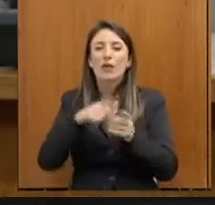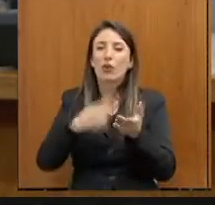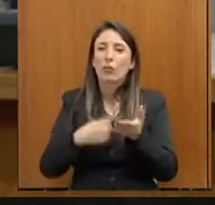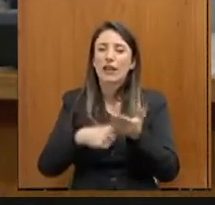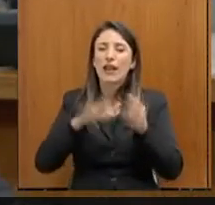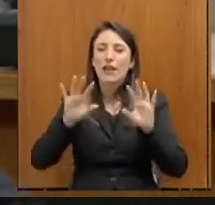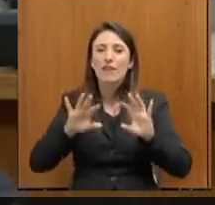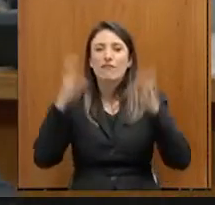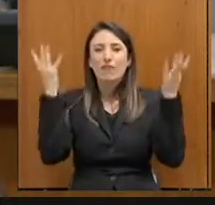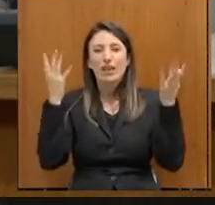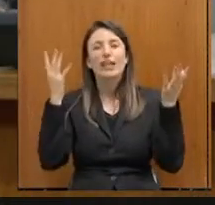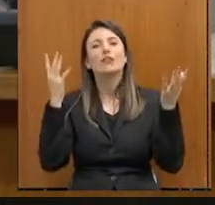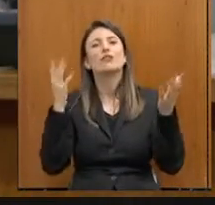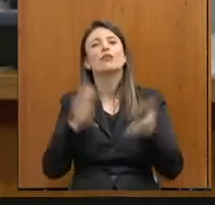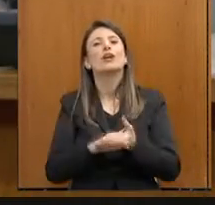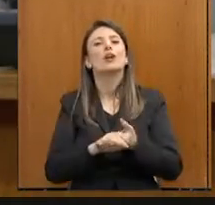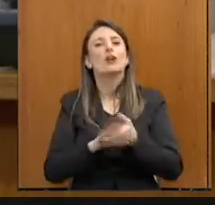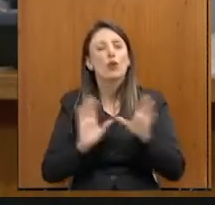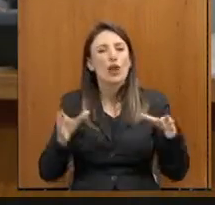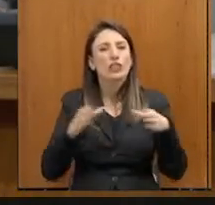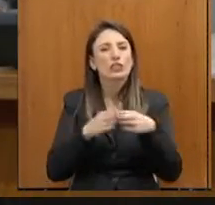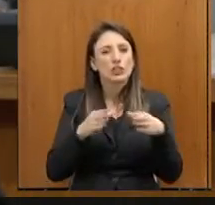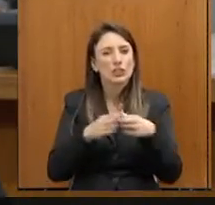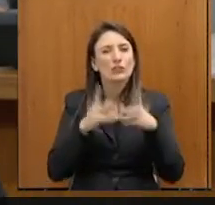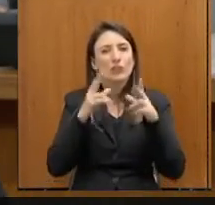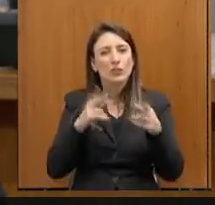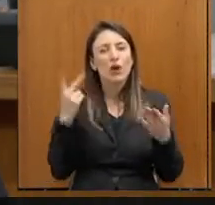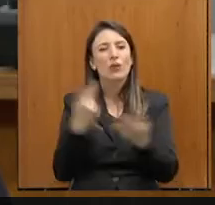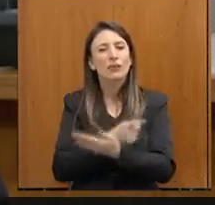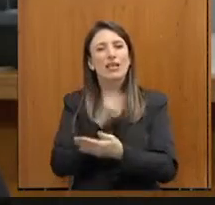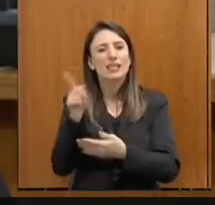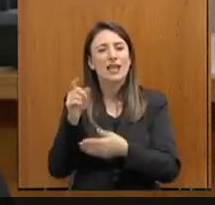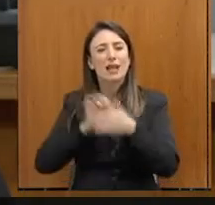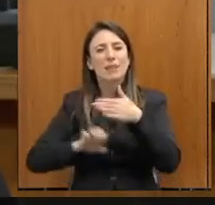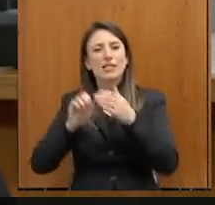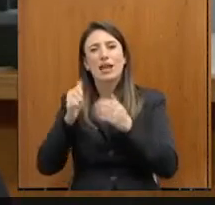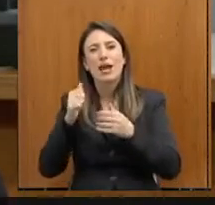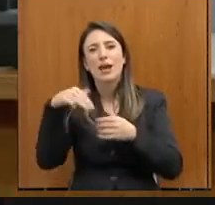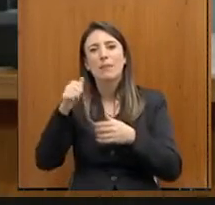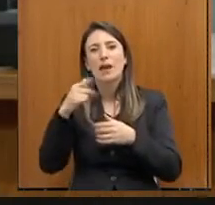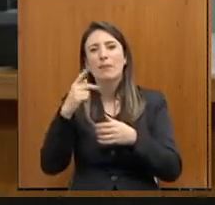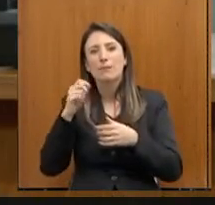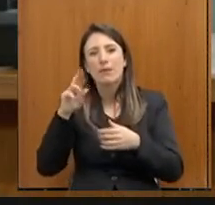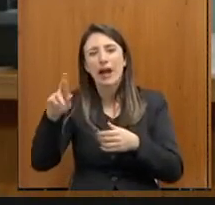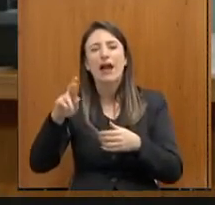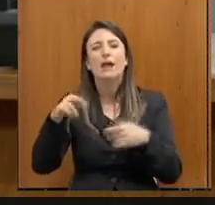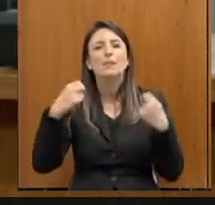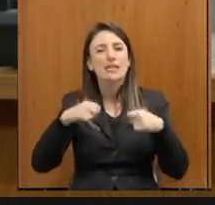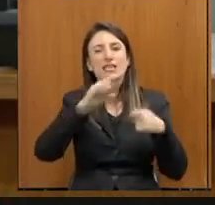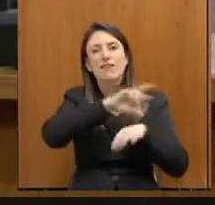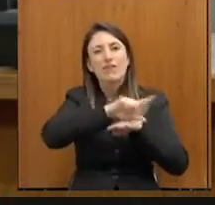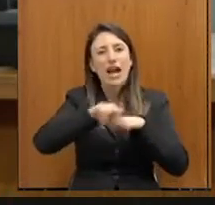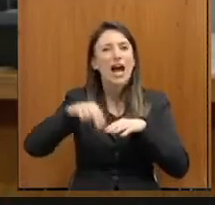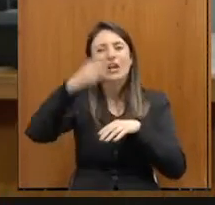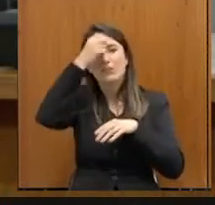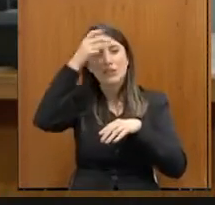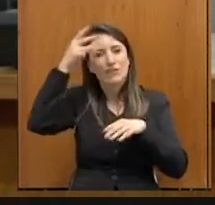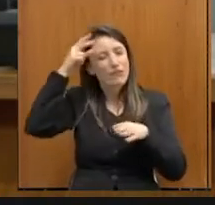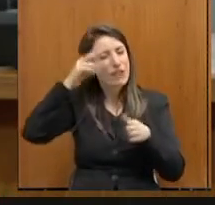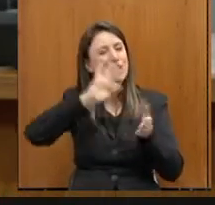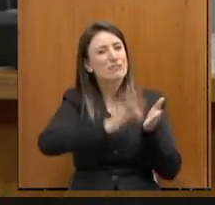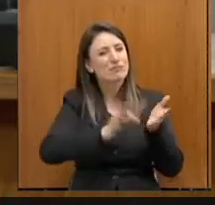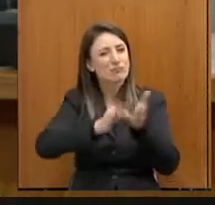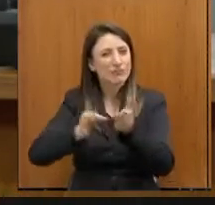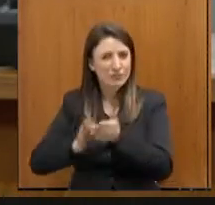agora em paz pela má paz com assinatura de vários prefeitos Obrigado Guilherme fica o senhor e demais com de parlamentares